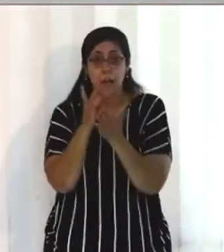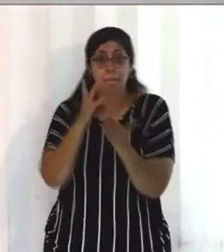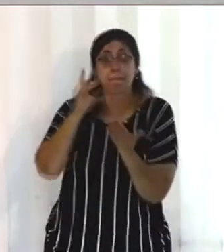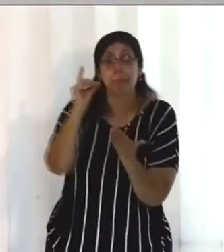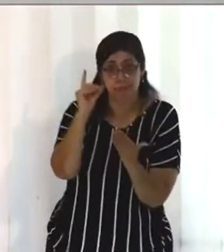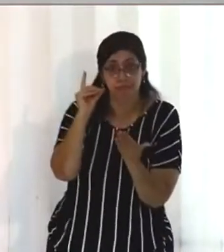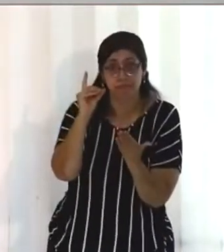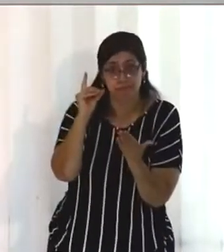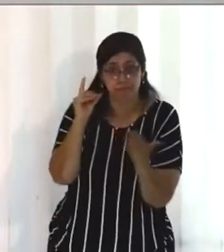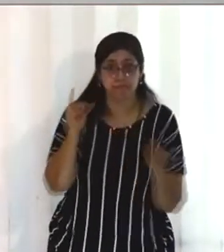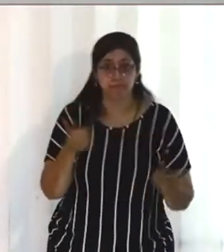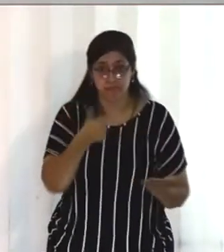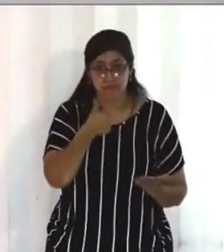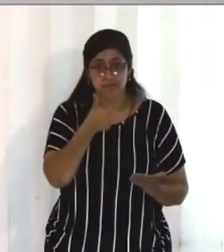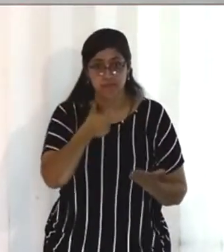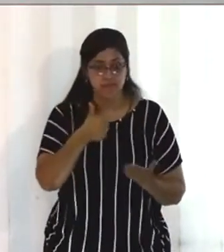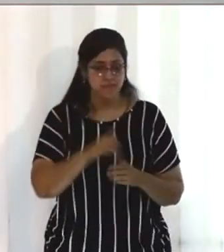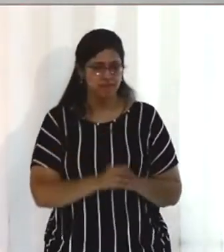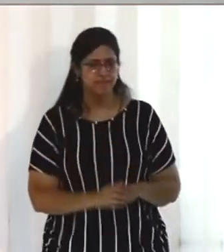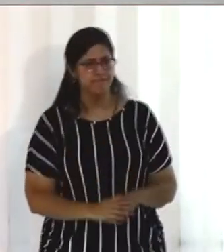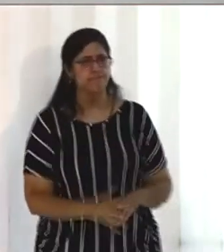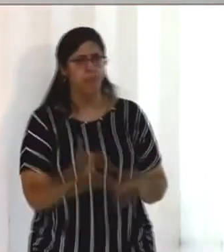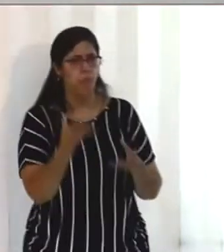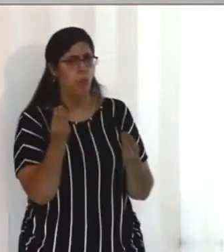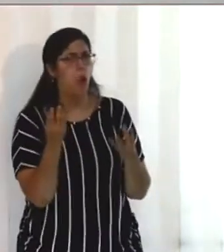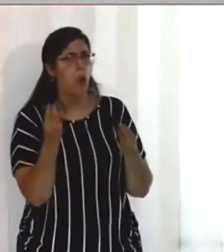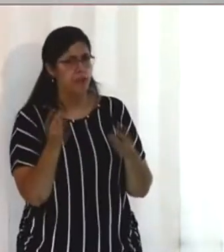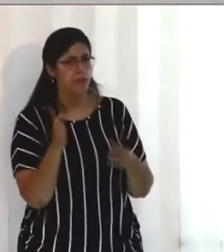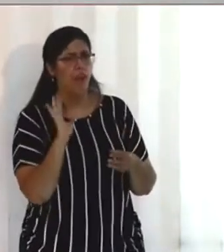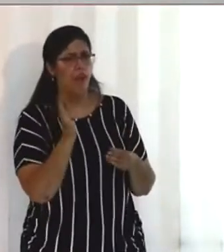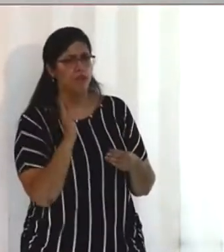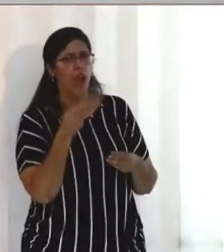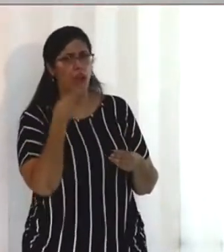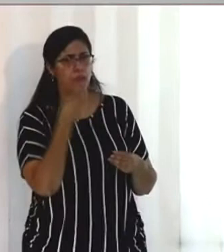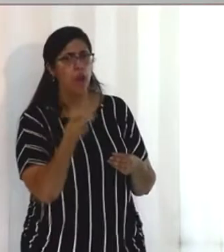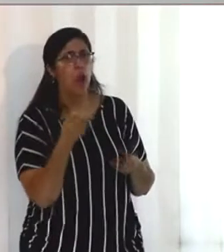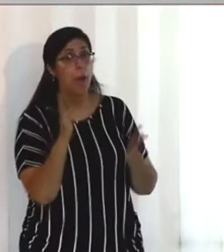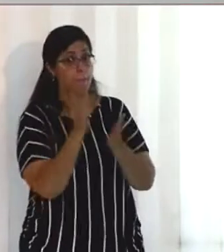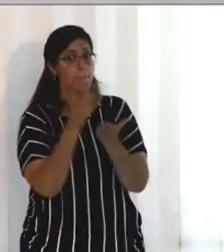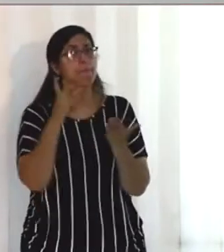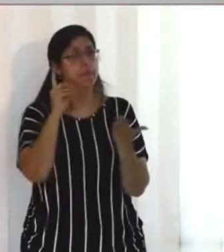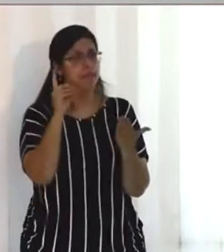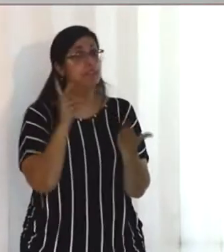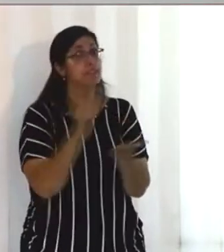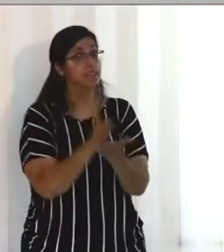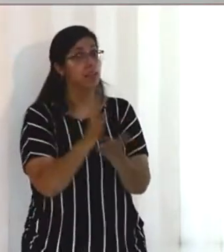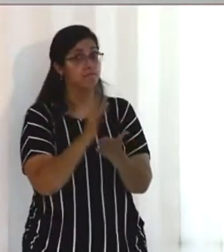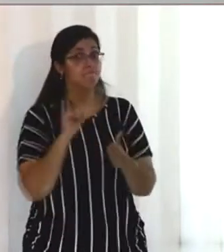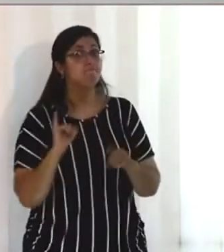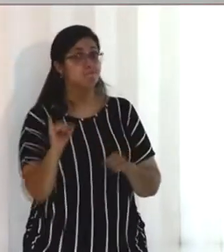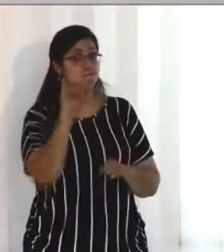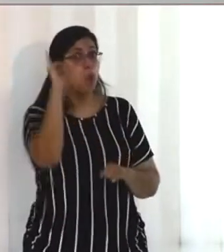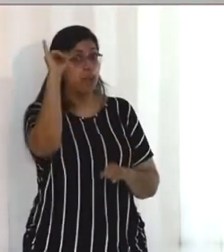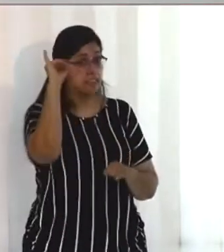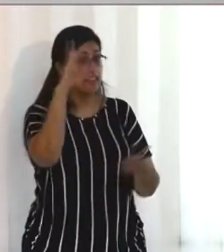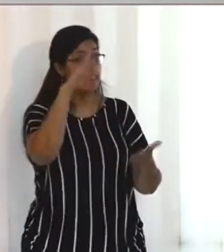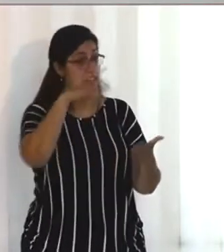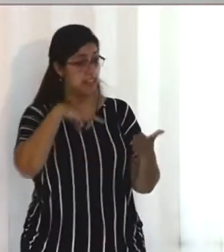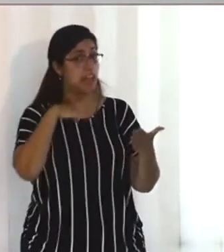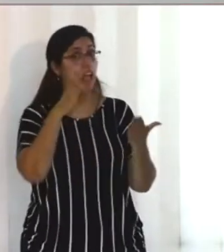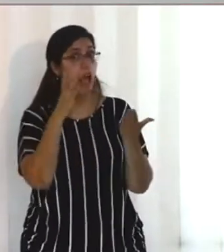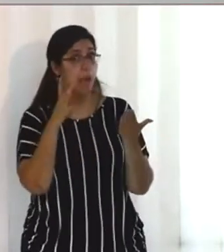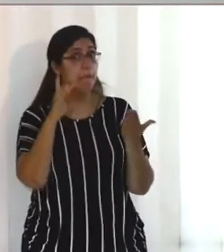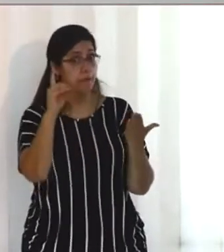esse pastor já pediu para você desenhar uma Bíblia, por conta da importância de você, desde muito cedo, ter como